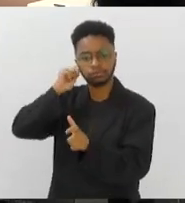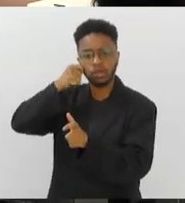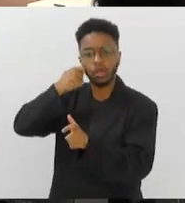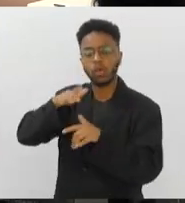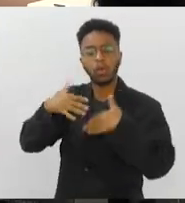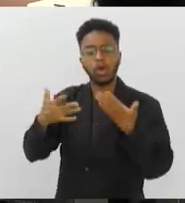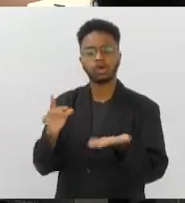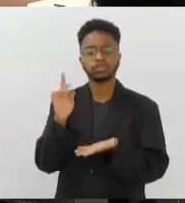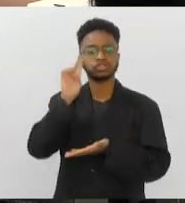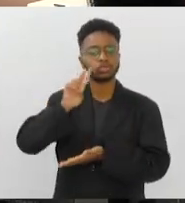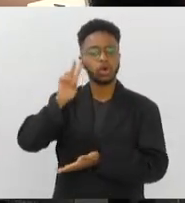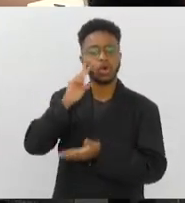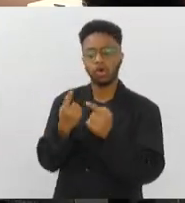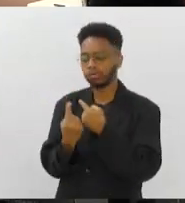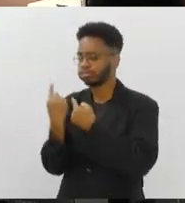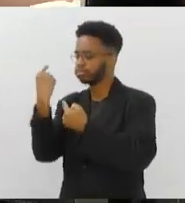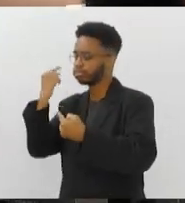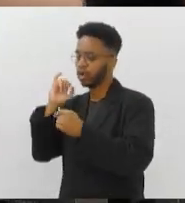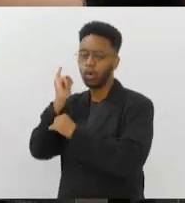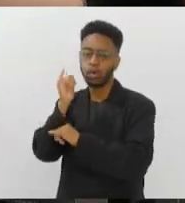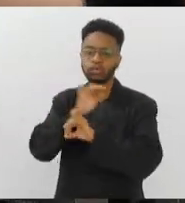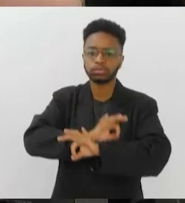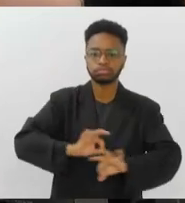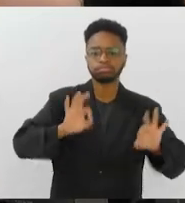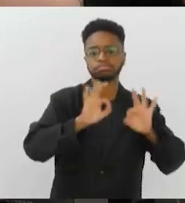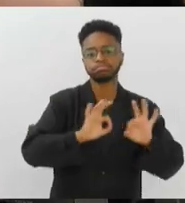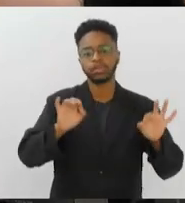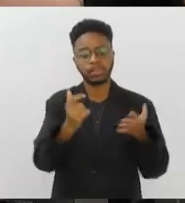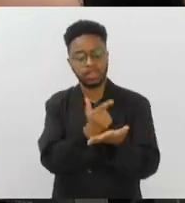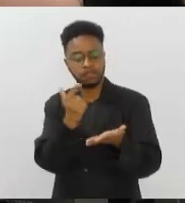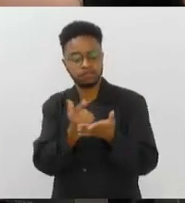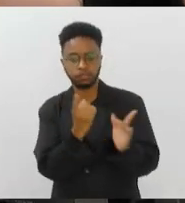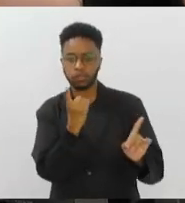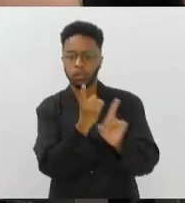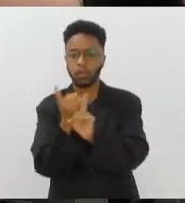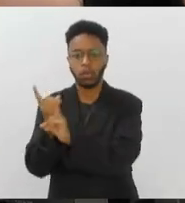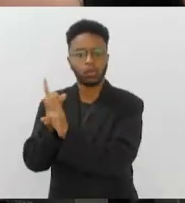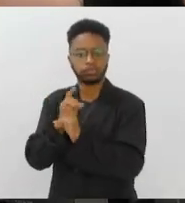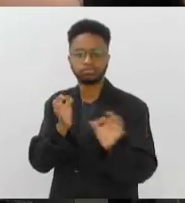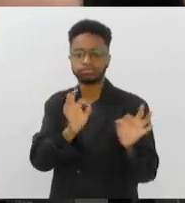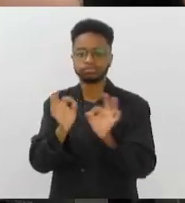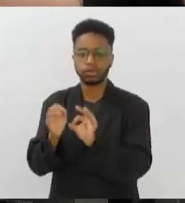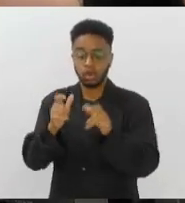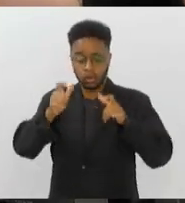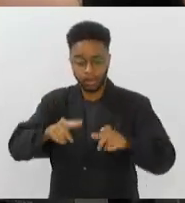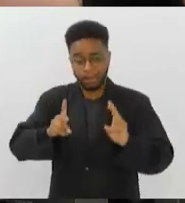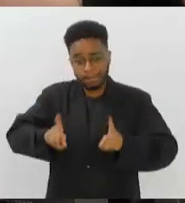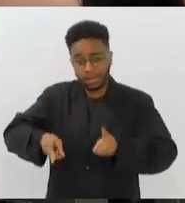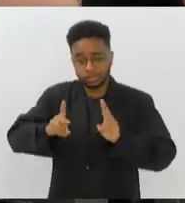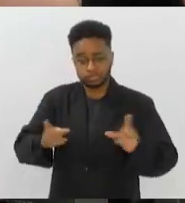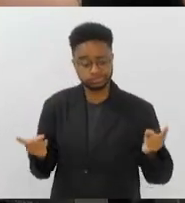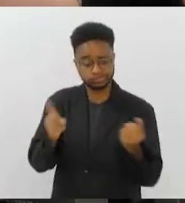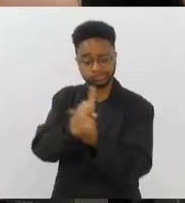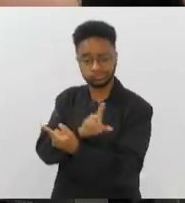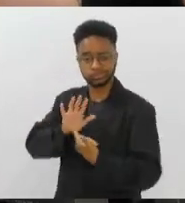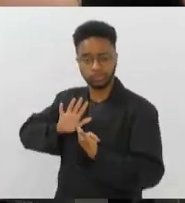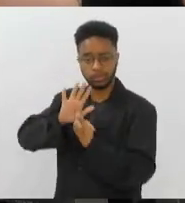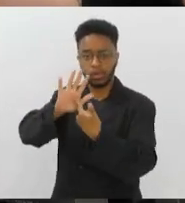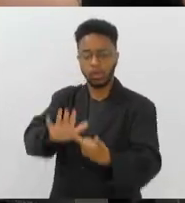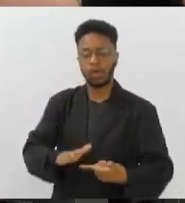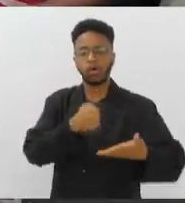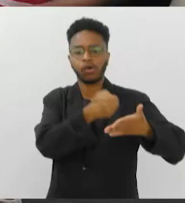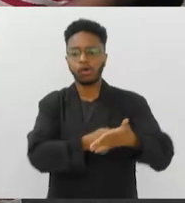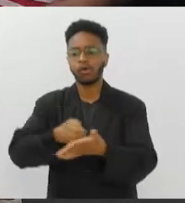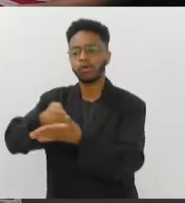história que a história não conta. O avesso do mesmo lugar, na luta é que a gente